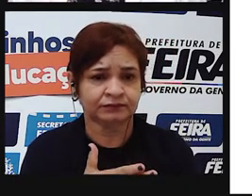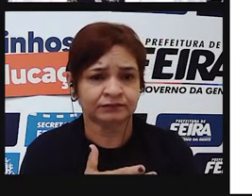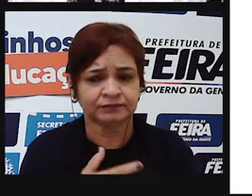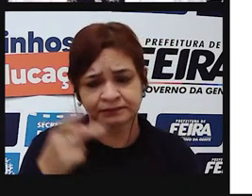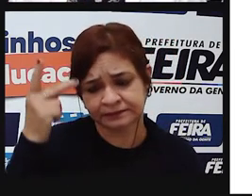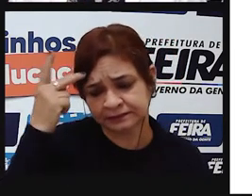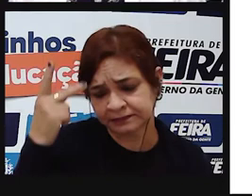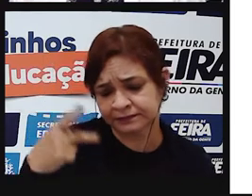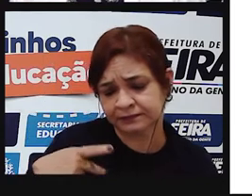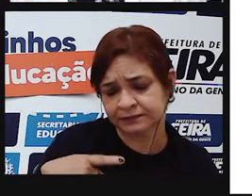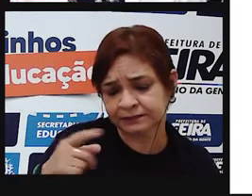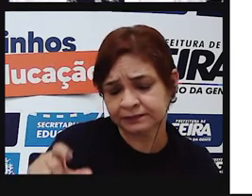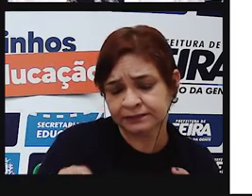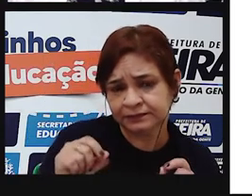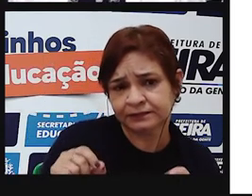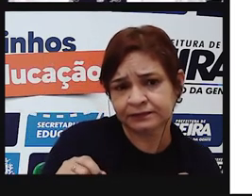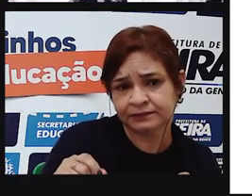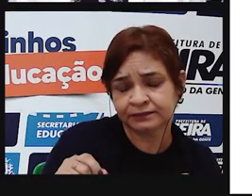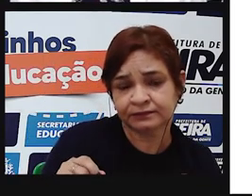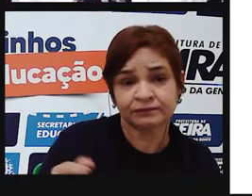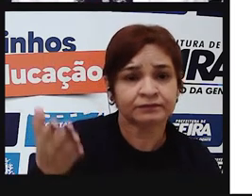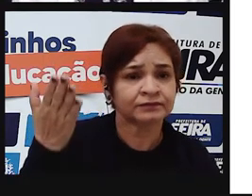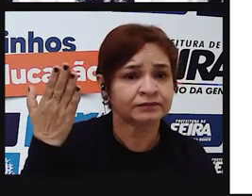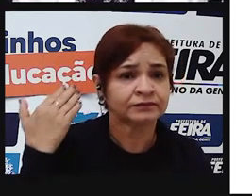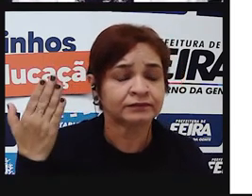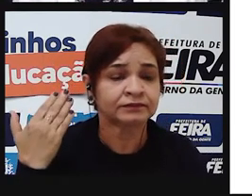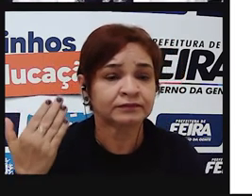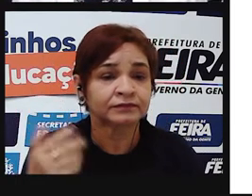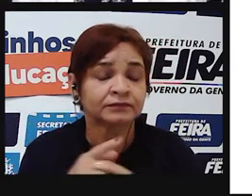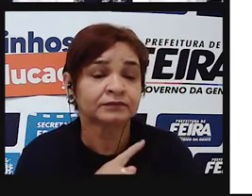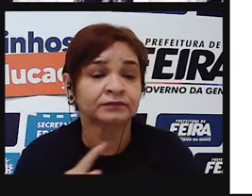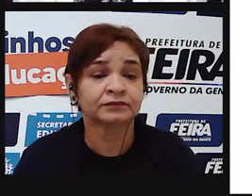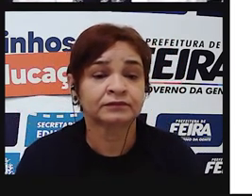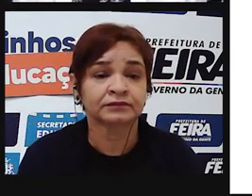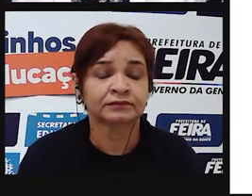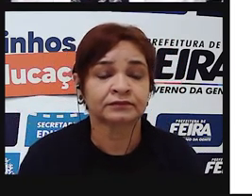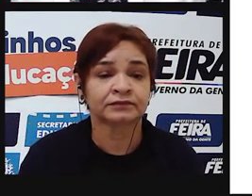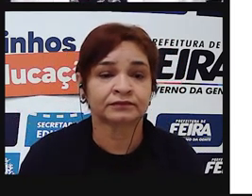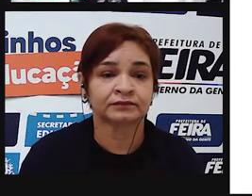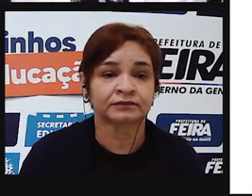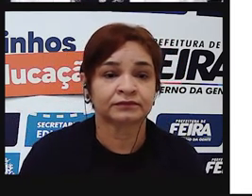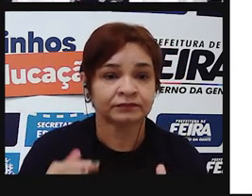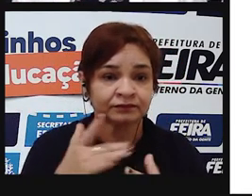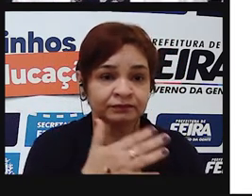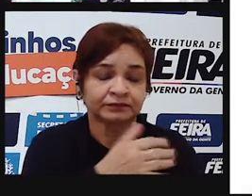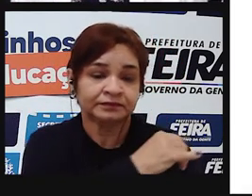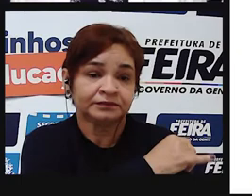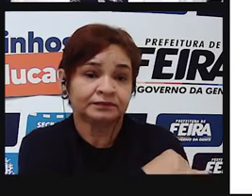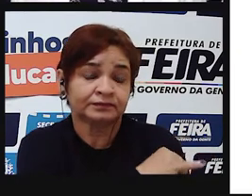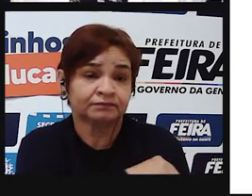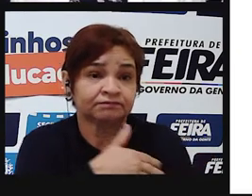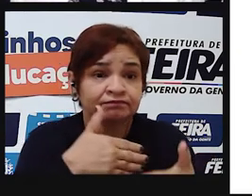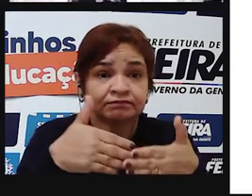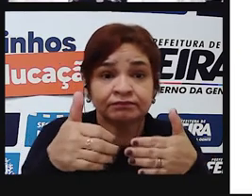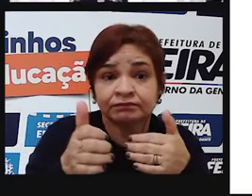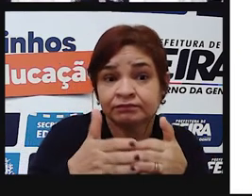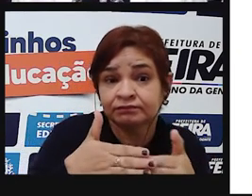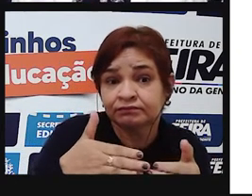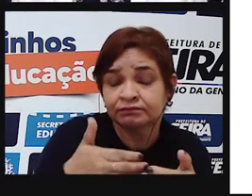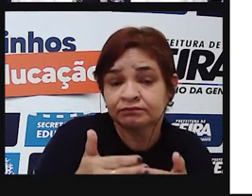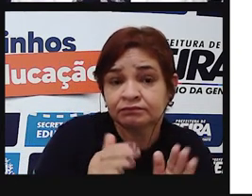Lima Barreto, naquela época, os governantes da cidade do Rio de Janeiro não se preocupavam